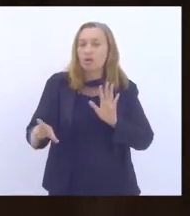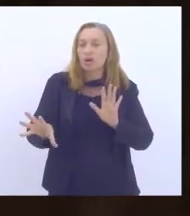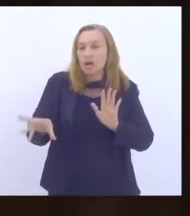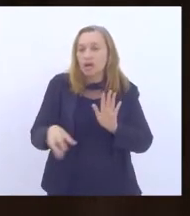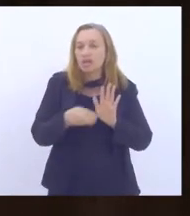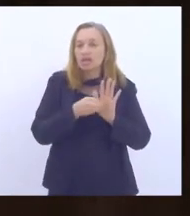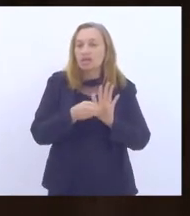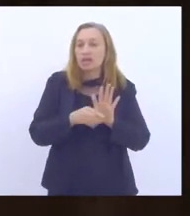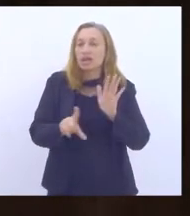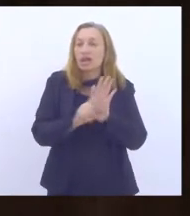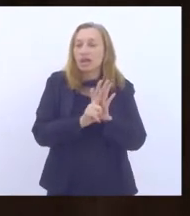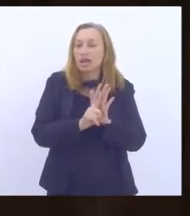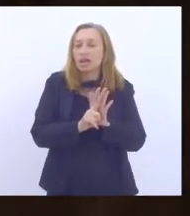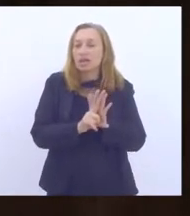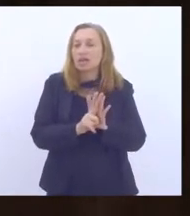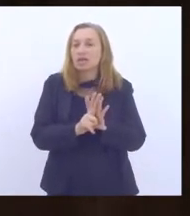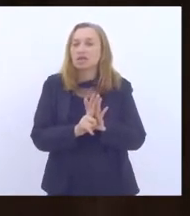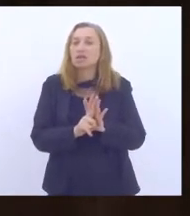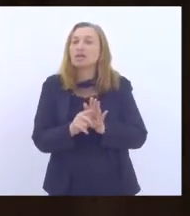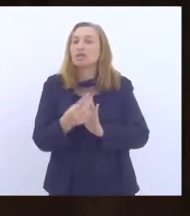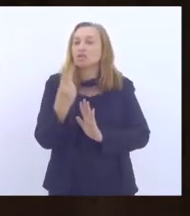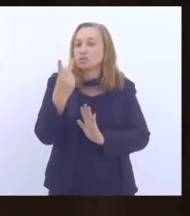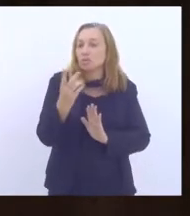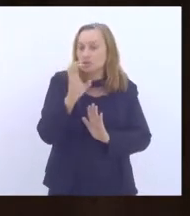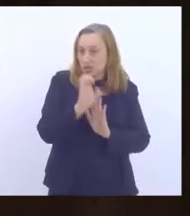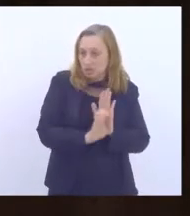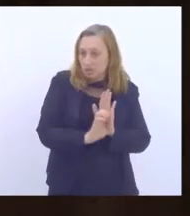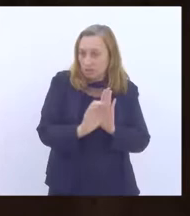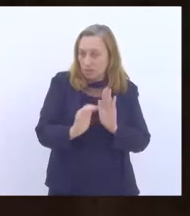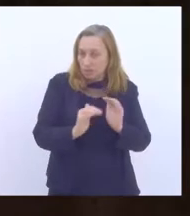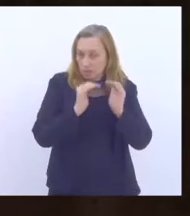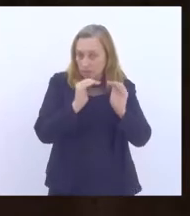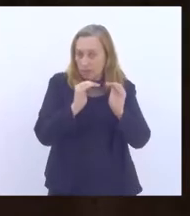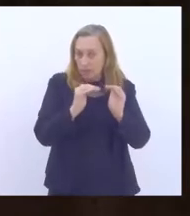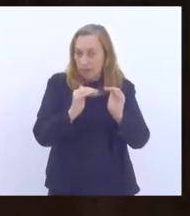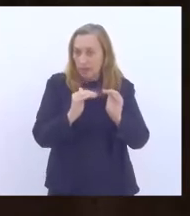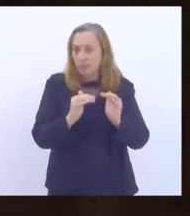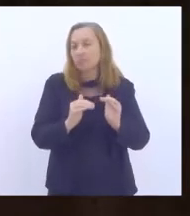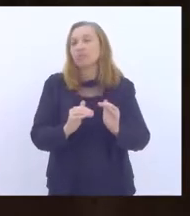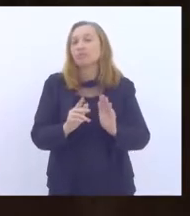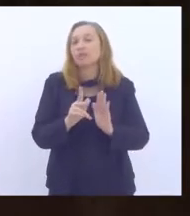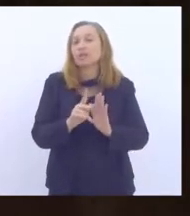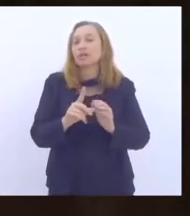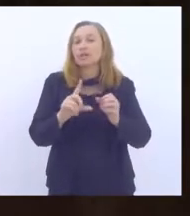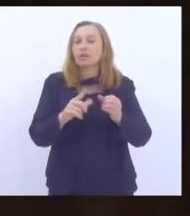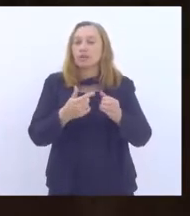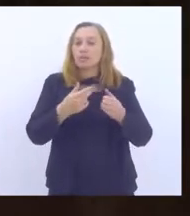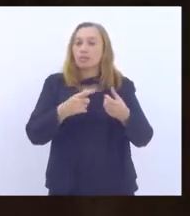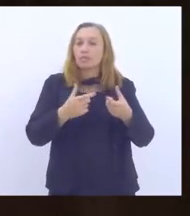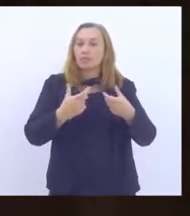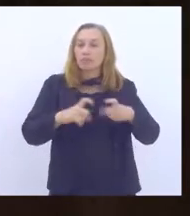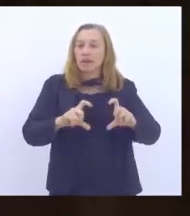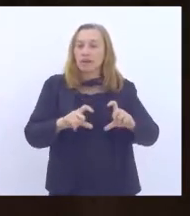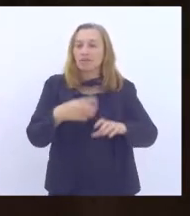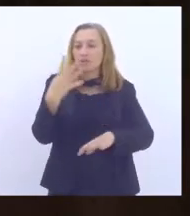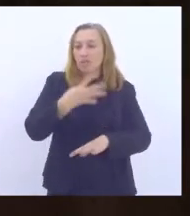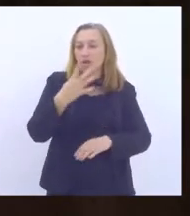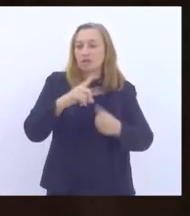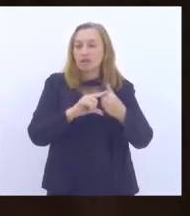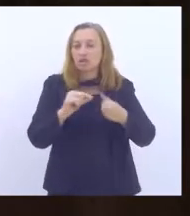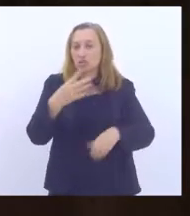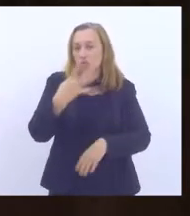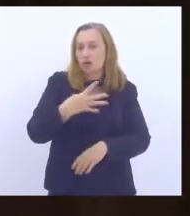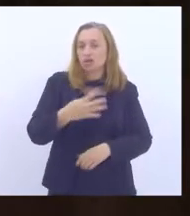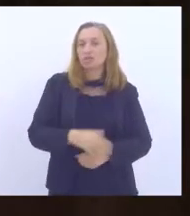e ao mesmo tempo fiz duas emendas supressivas ao Parágrafo 4º do artigo 4